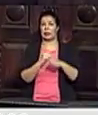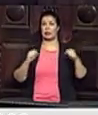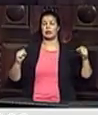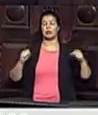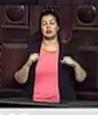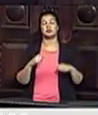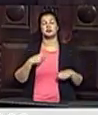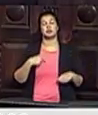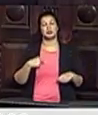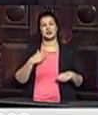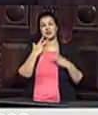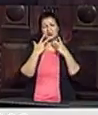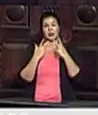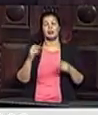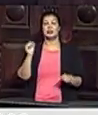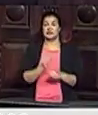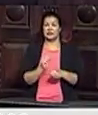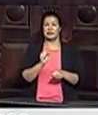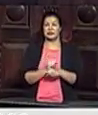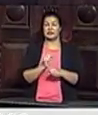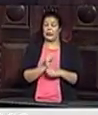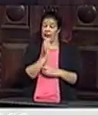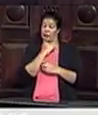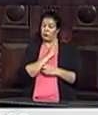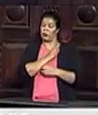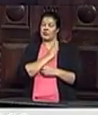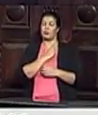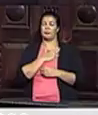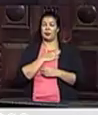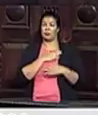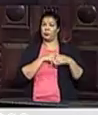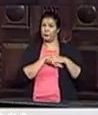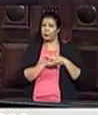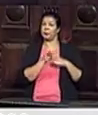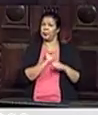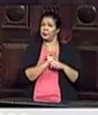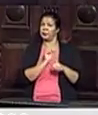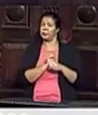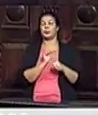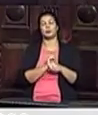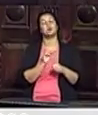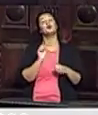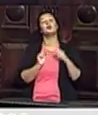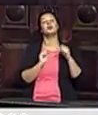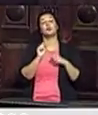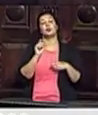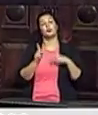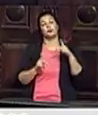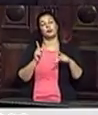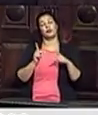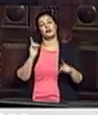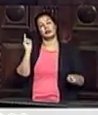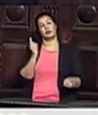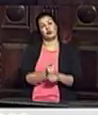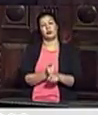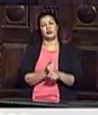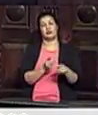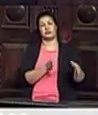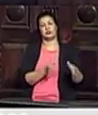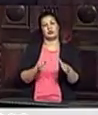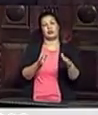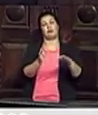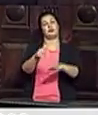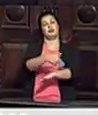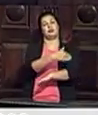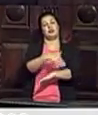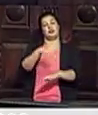com esperança no coração, que o povo está reencontrando o caminho das ruas. As ruas pertencem ao povo, e é